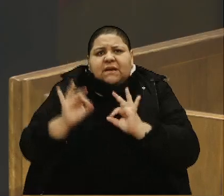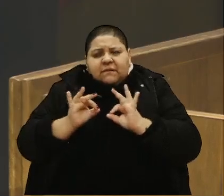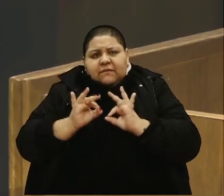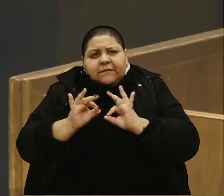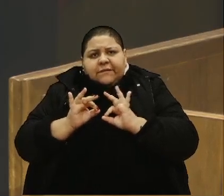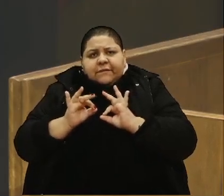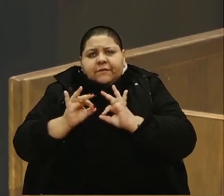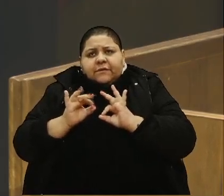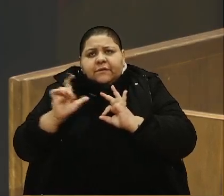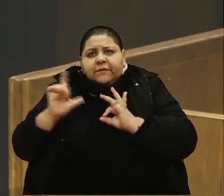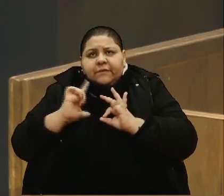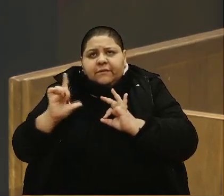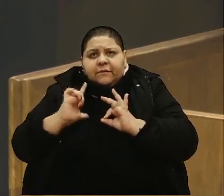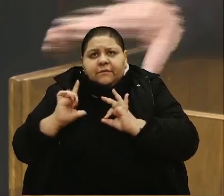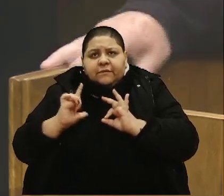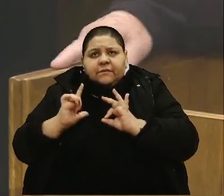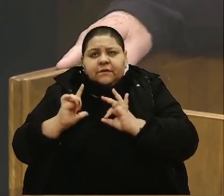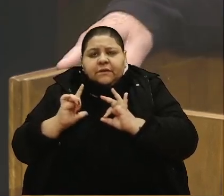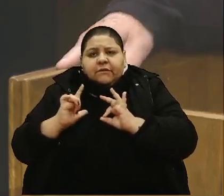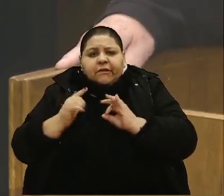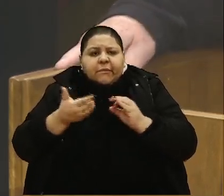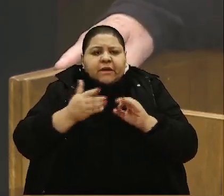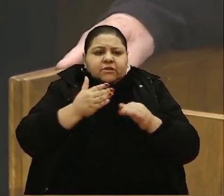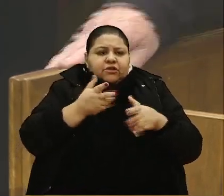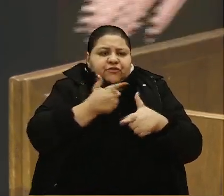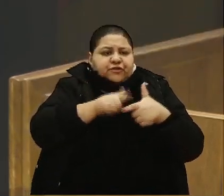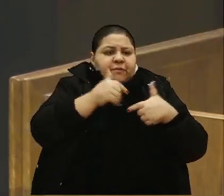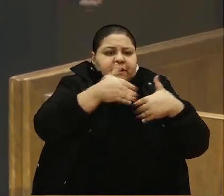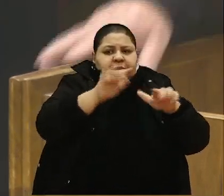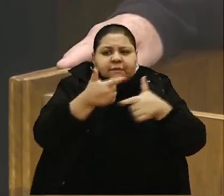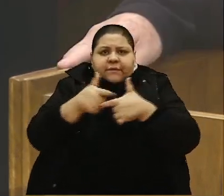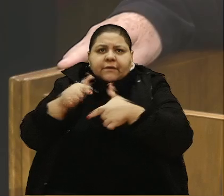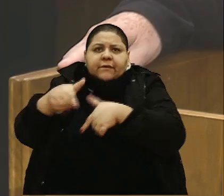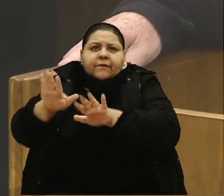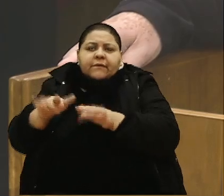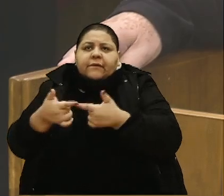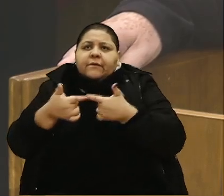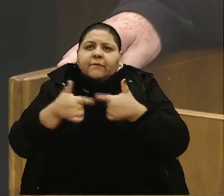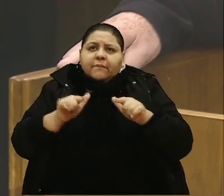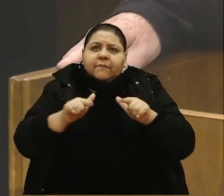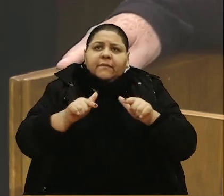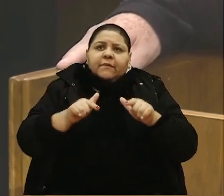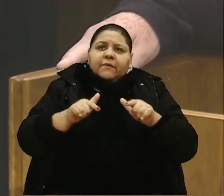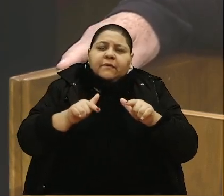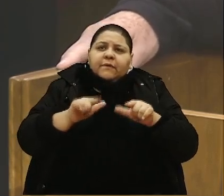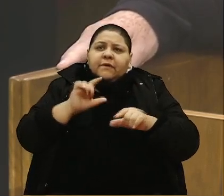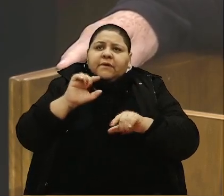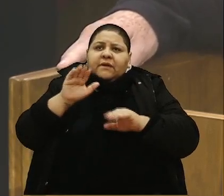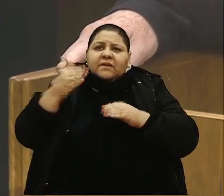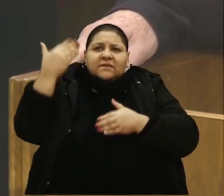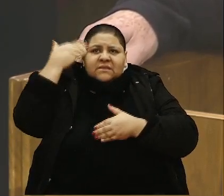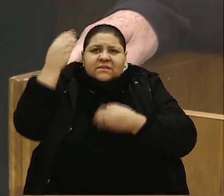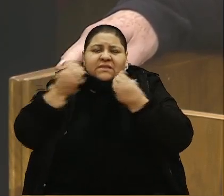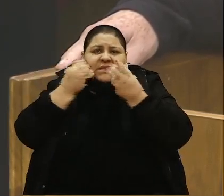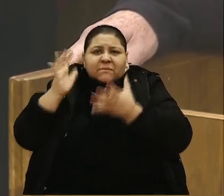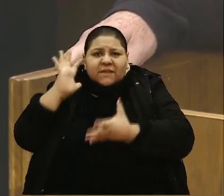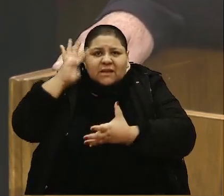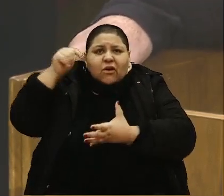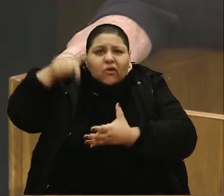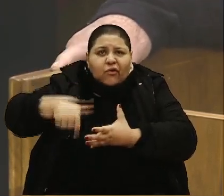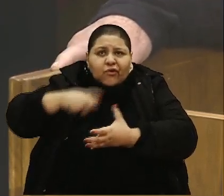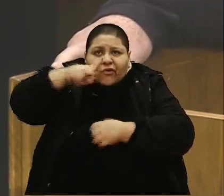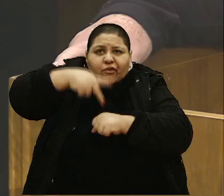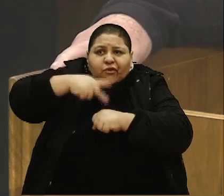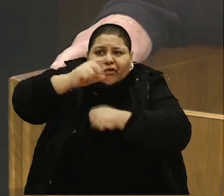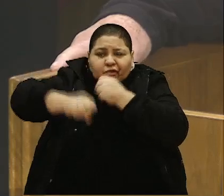Tem ainda gado para lá, gado para cá, mas a grande maioria da população sabe o que está acontecendo nesse país. E o ano